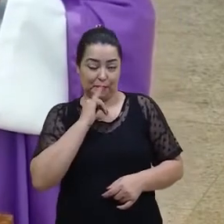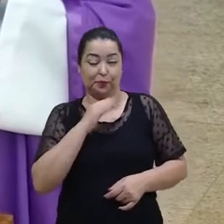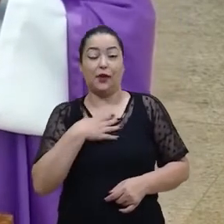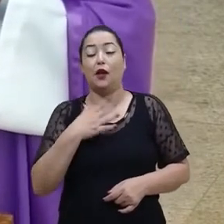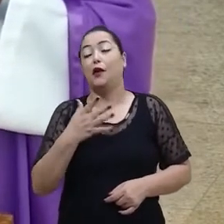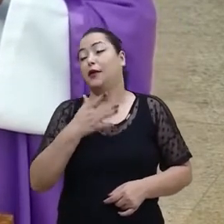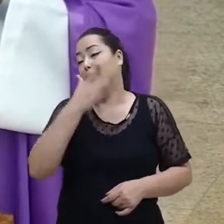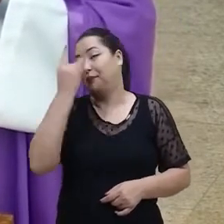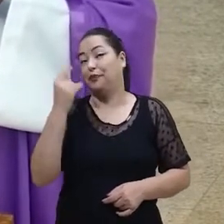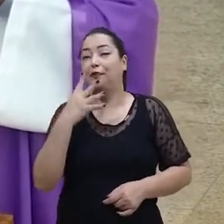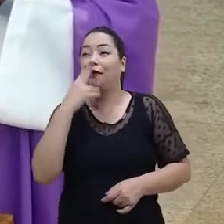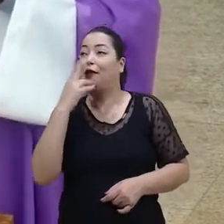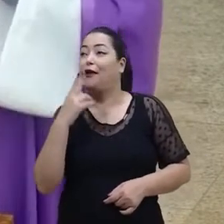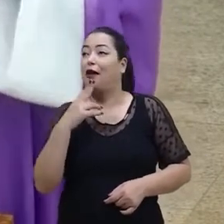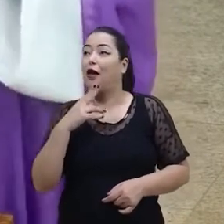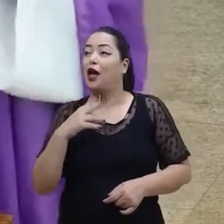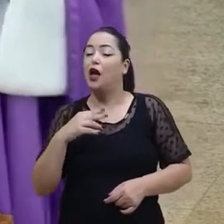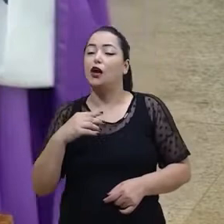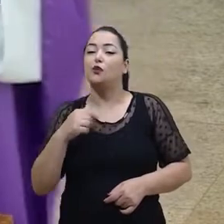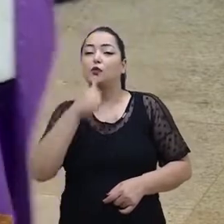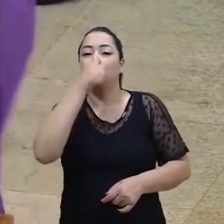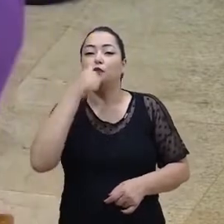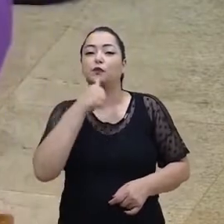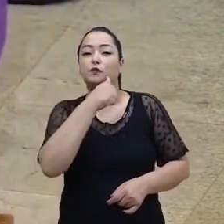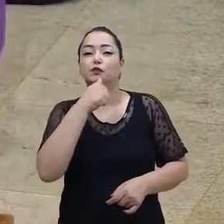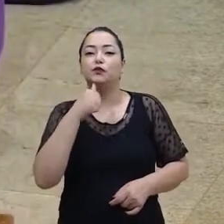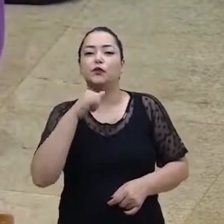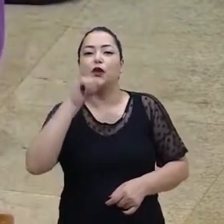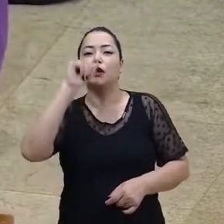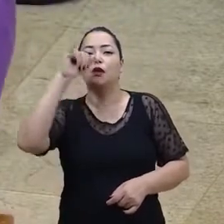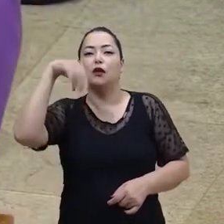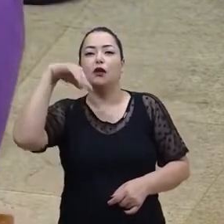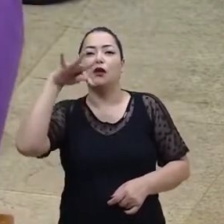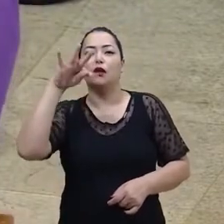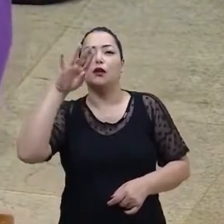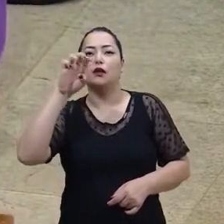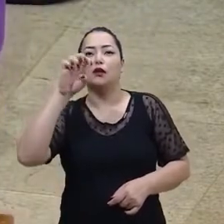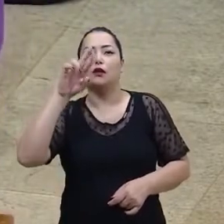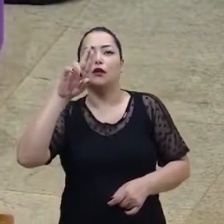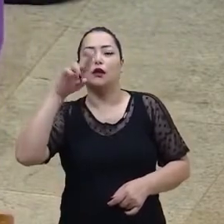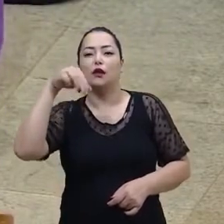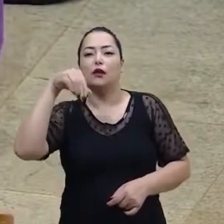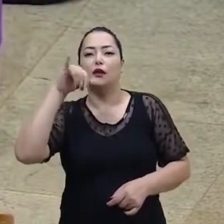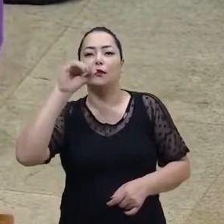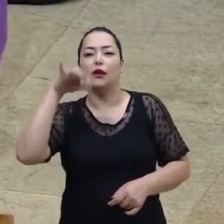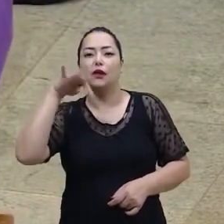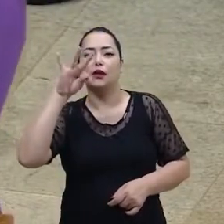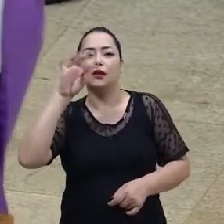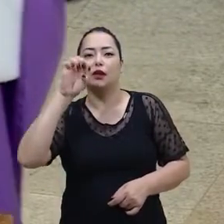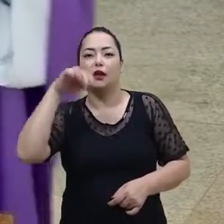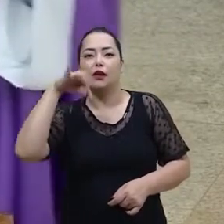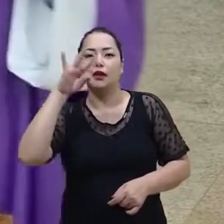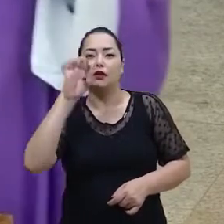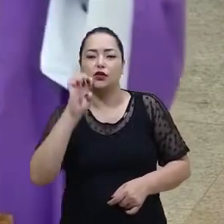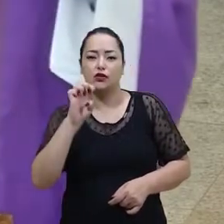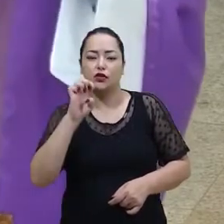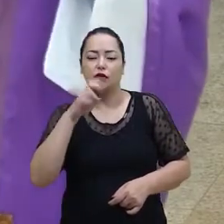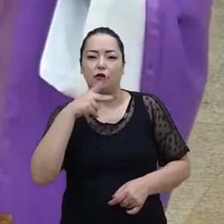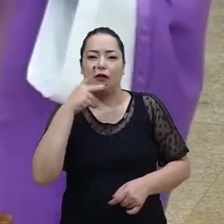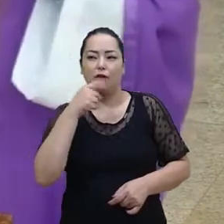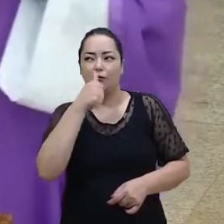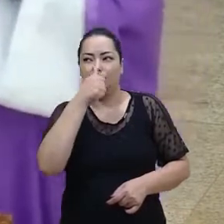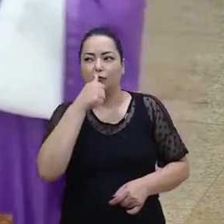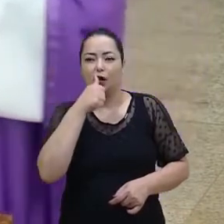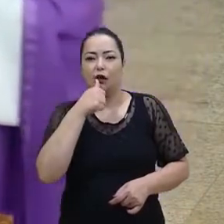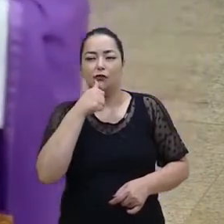aí daqui a pouco você tem pessoas 14 horas sem comer quando a gente fala na Quaresma para jejuar ninguém quer mas aí um